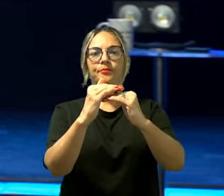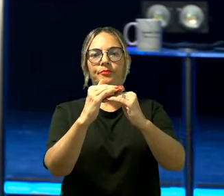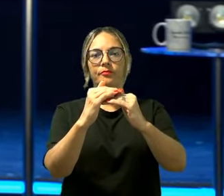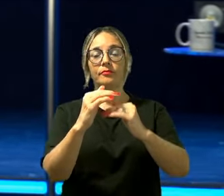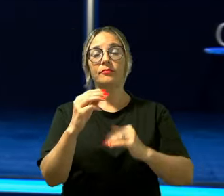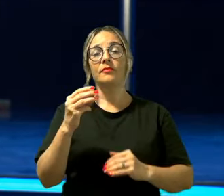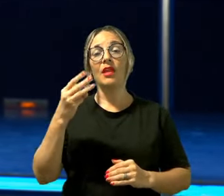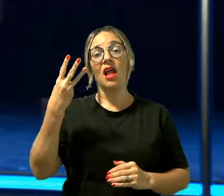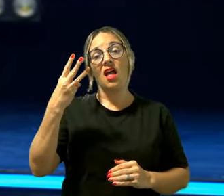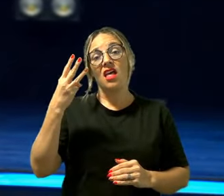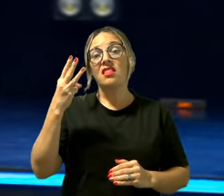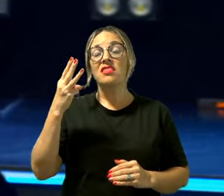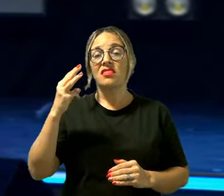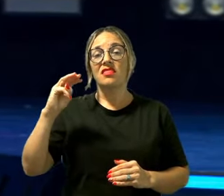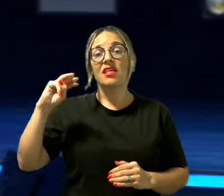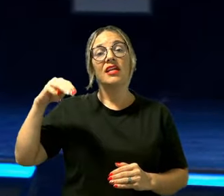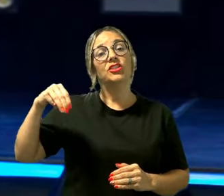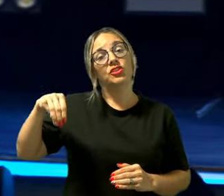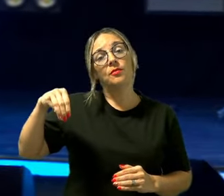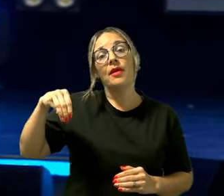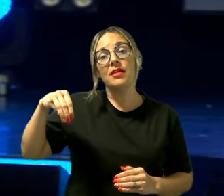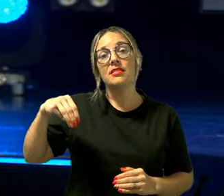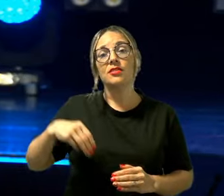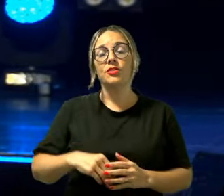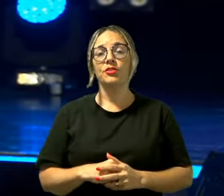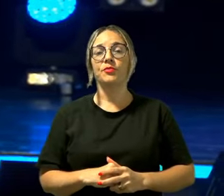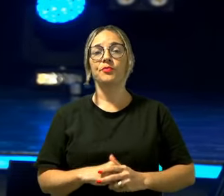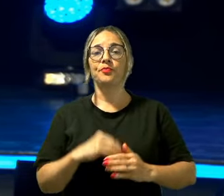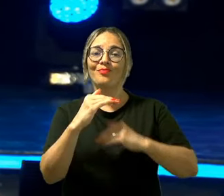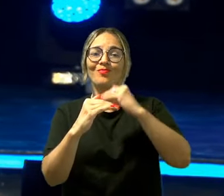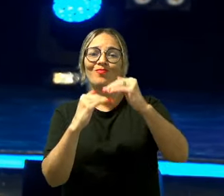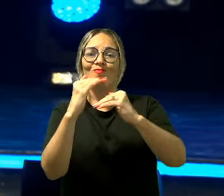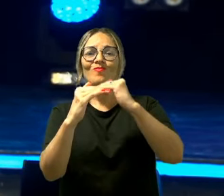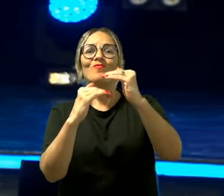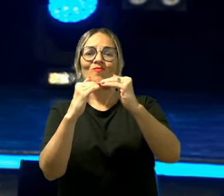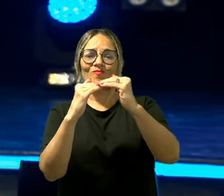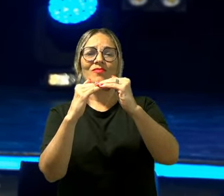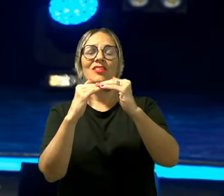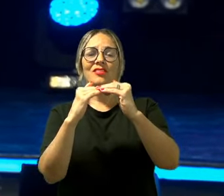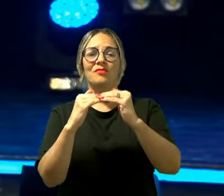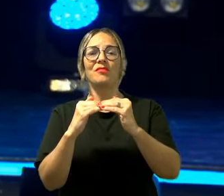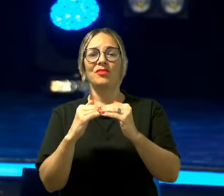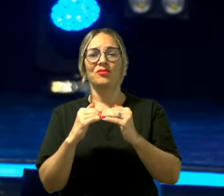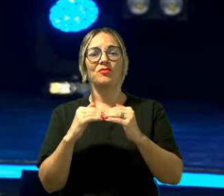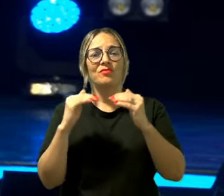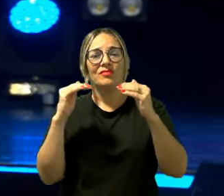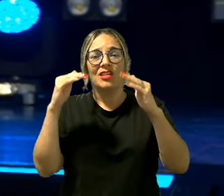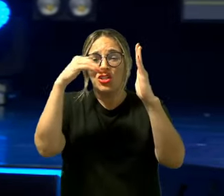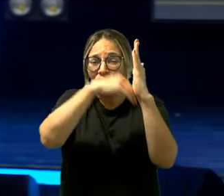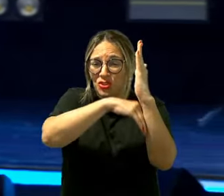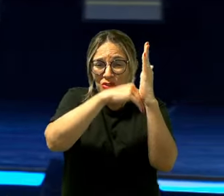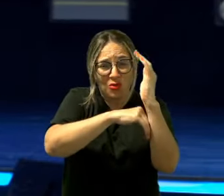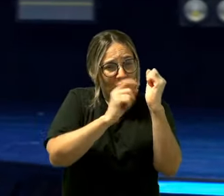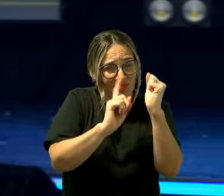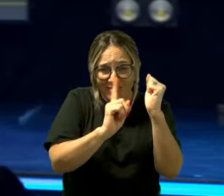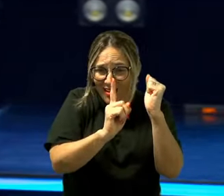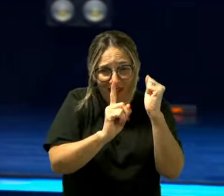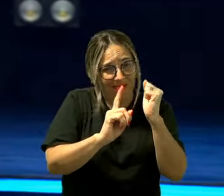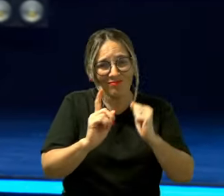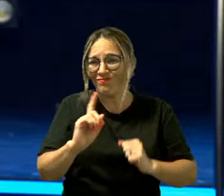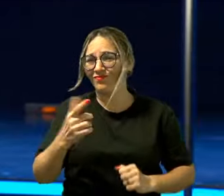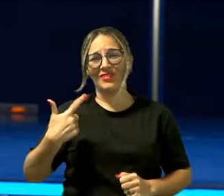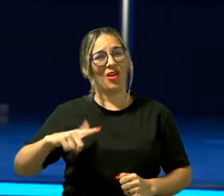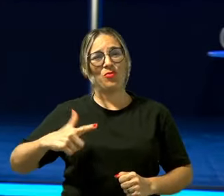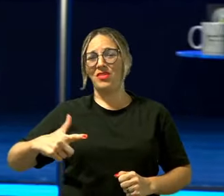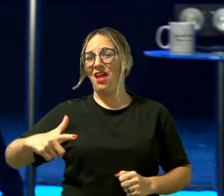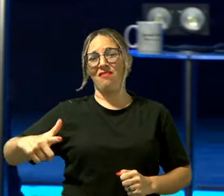3 meses escondido. Depois o crescimento dele não tem como esconder mais, porque o projeto de Deus cresce. O projeto de Deus está escondido, cresce, né? Já